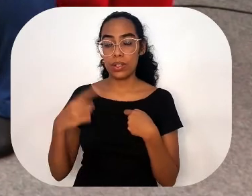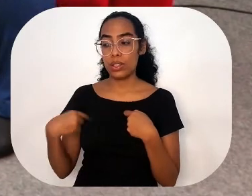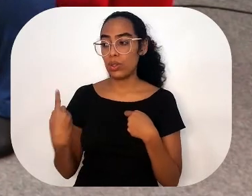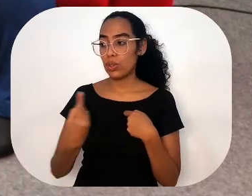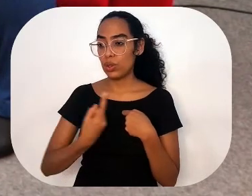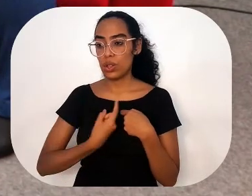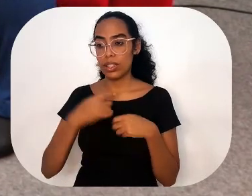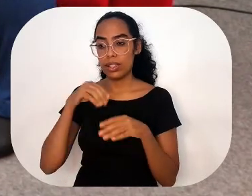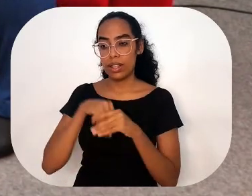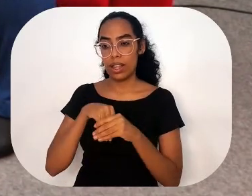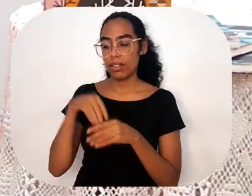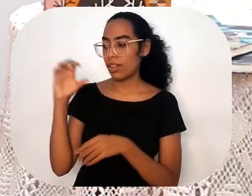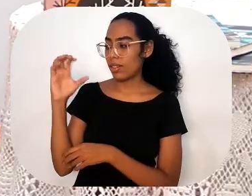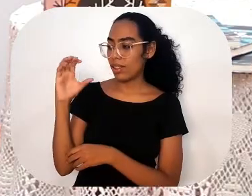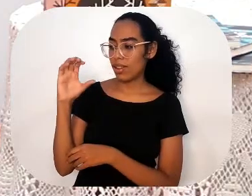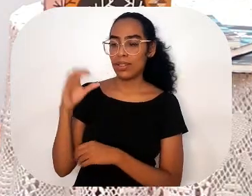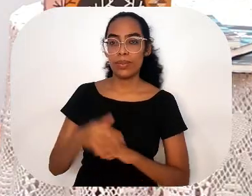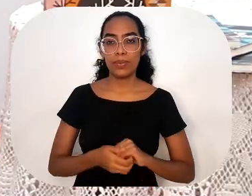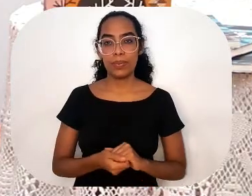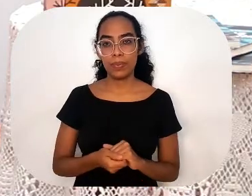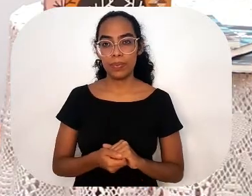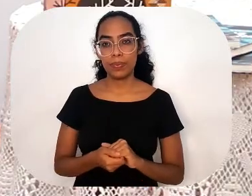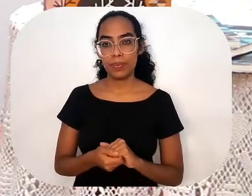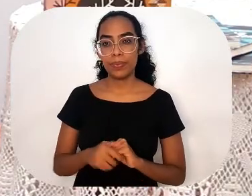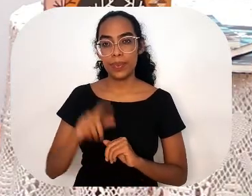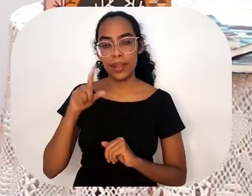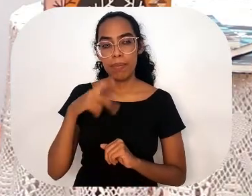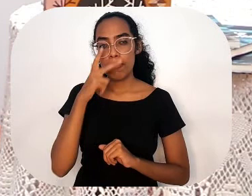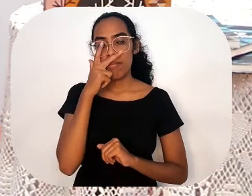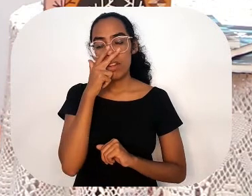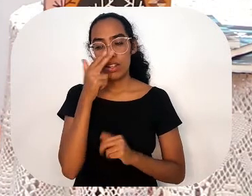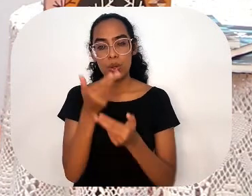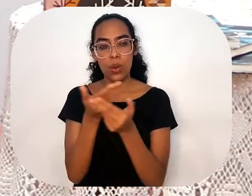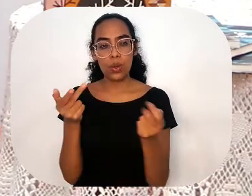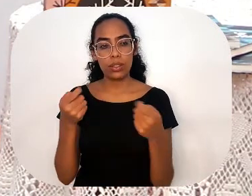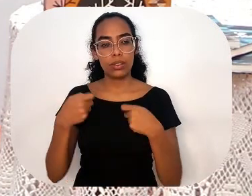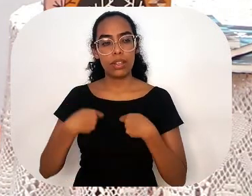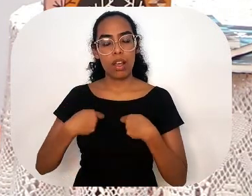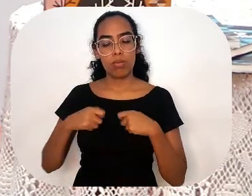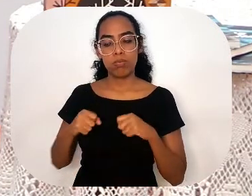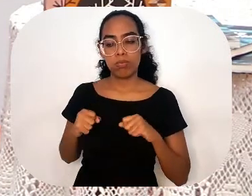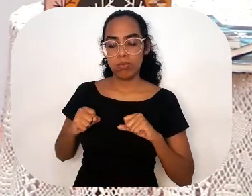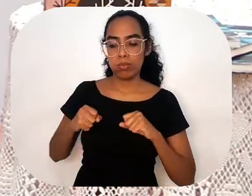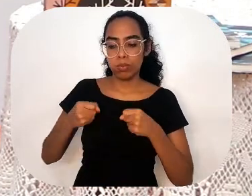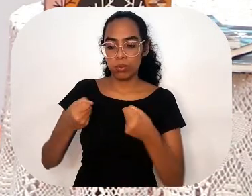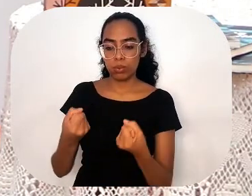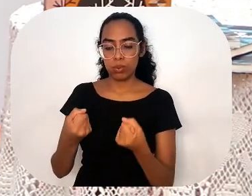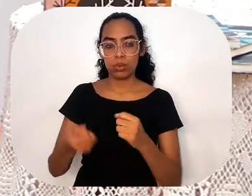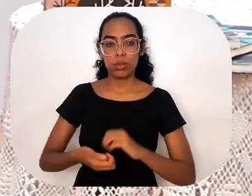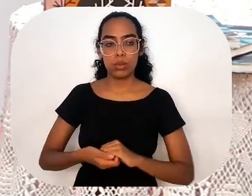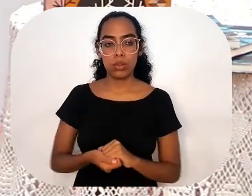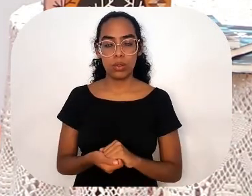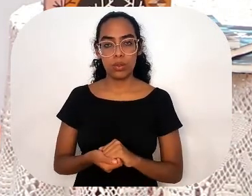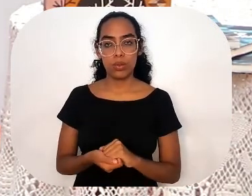sim eu acho que são maneiras de Resistir né O que a gente tem feito são maneiras de Resistir maneiras de